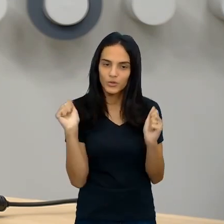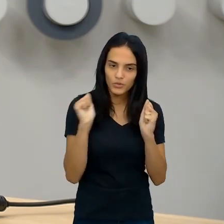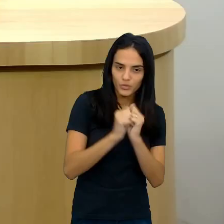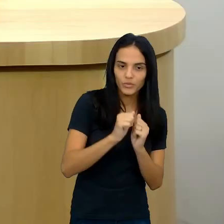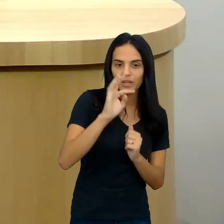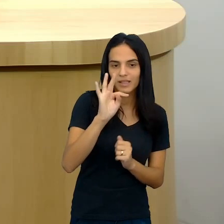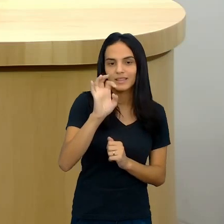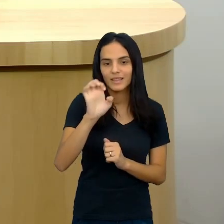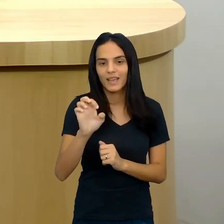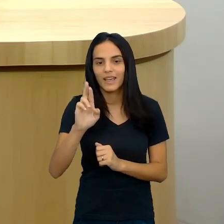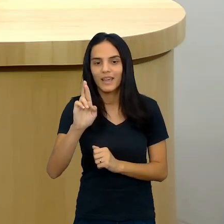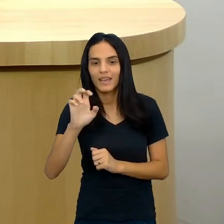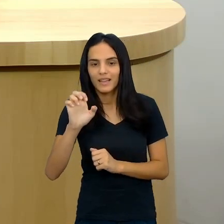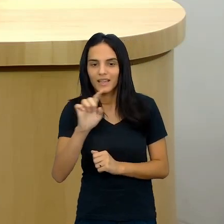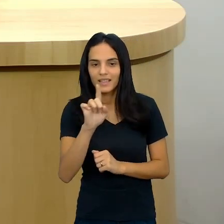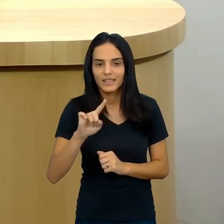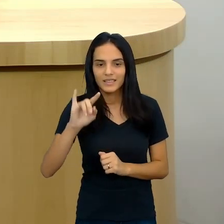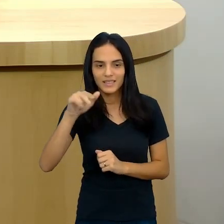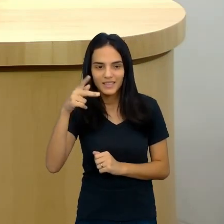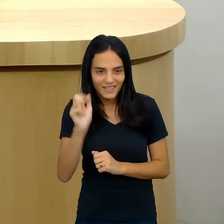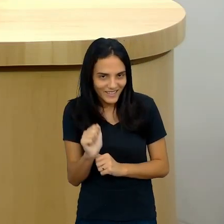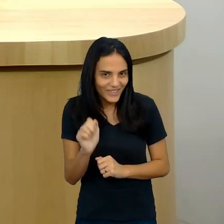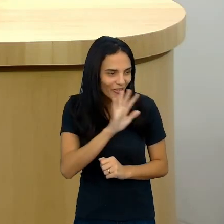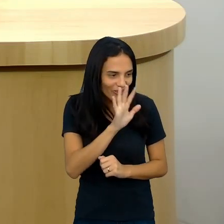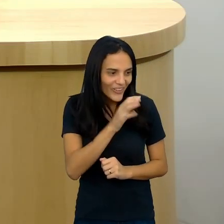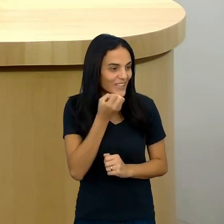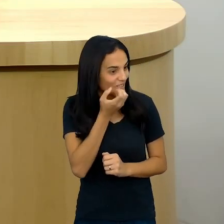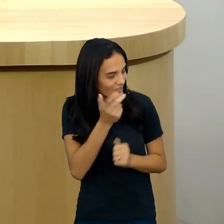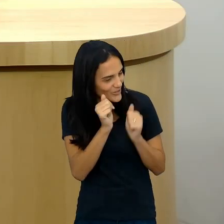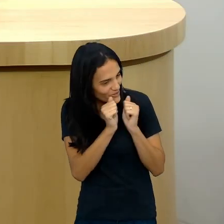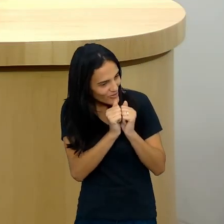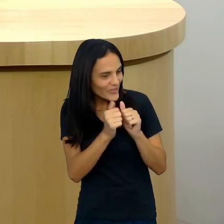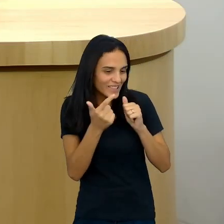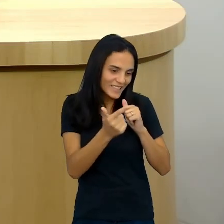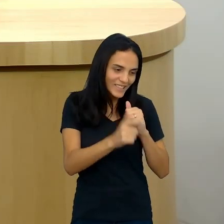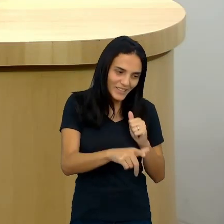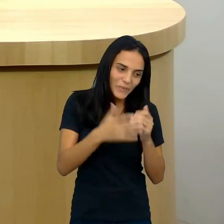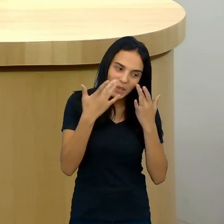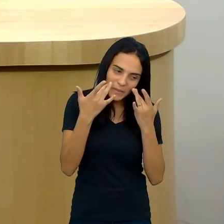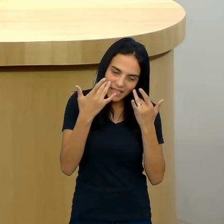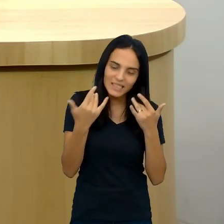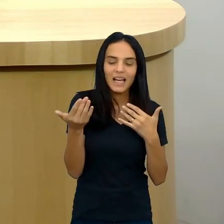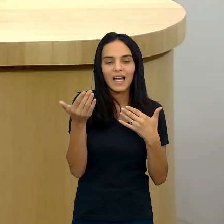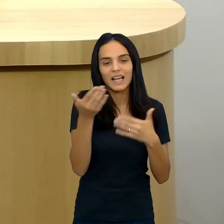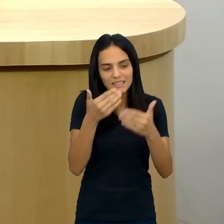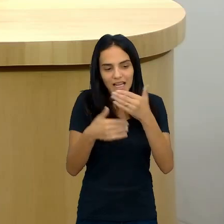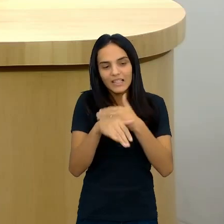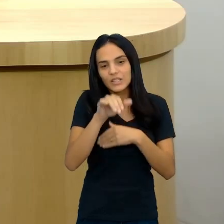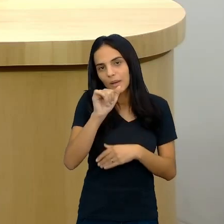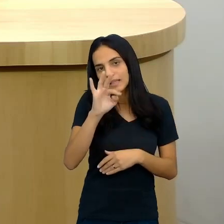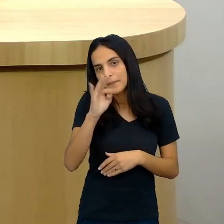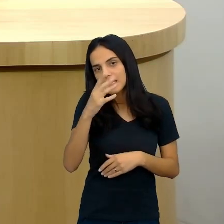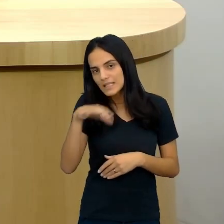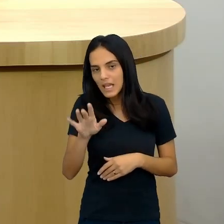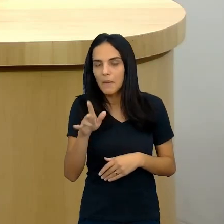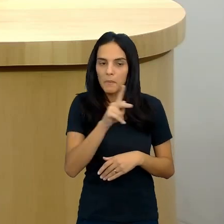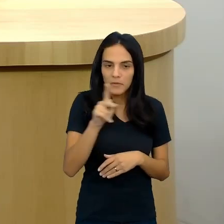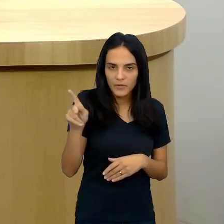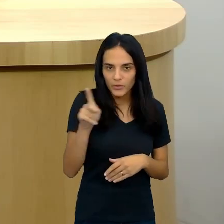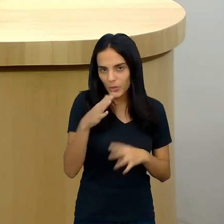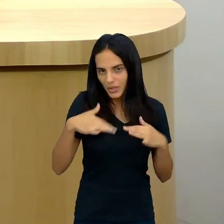Terezinha? Olá, Quimias! Estamos juntas novamente aqui para apresentar mais uma ATPC aqui para professores e